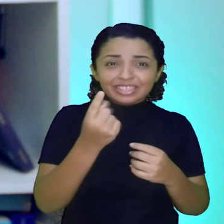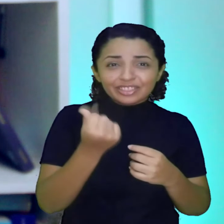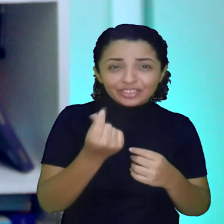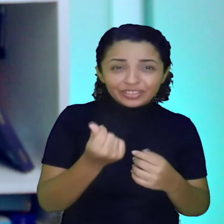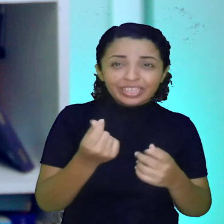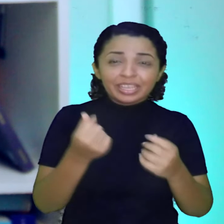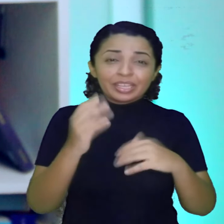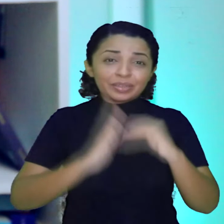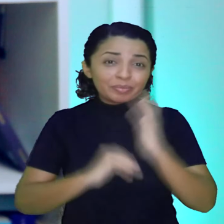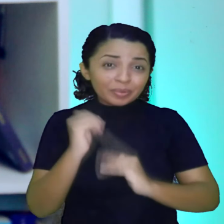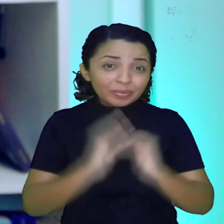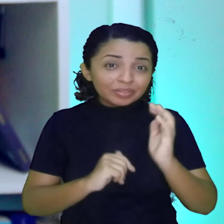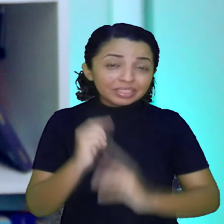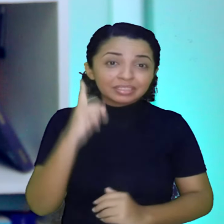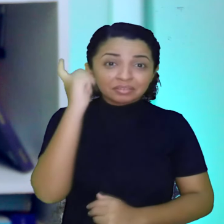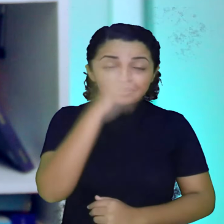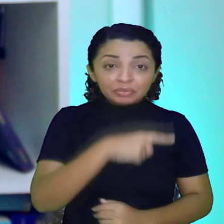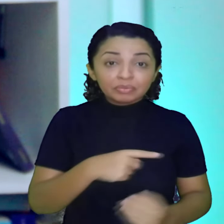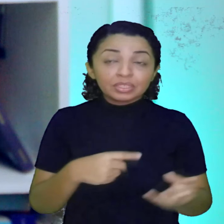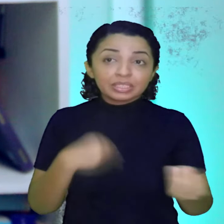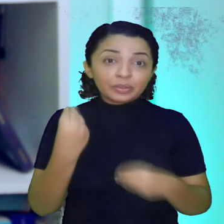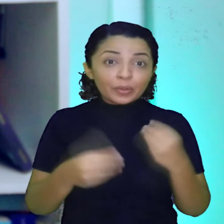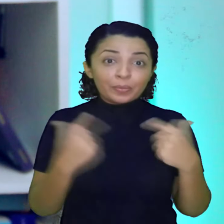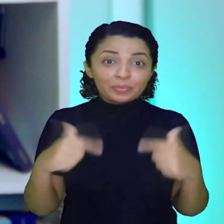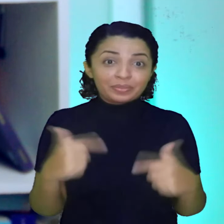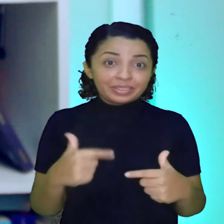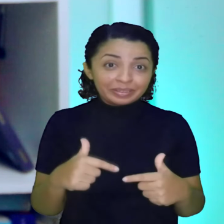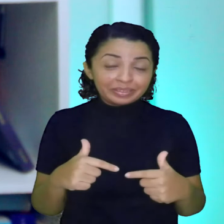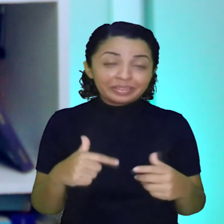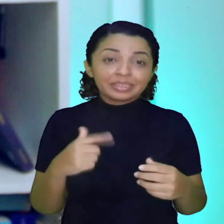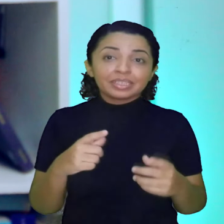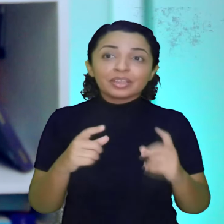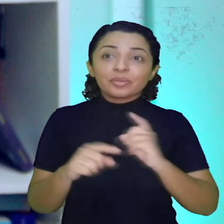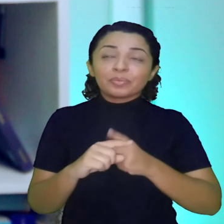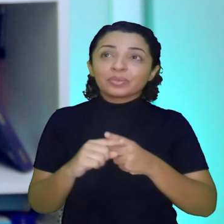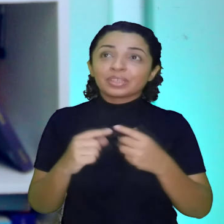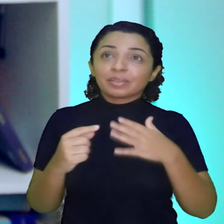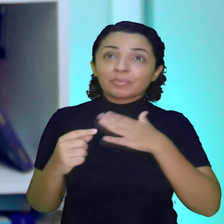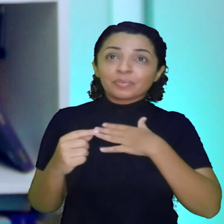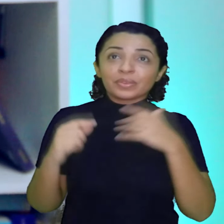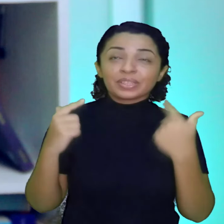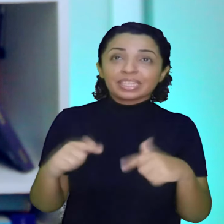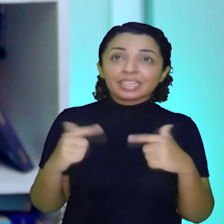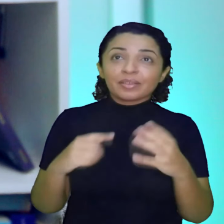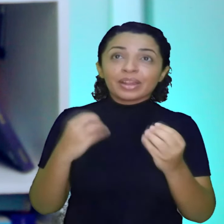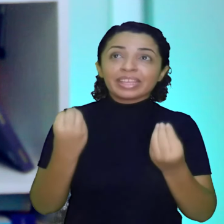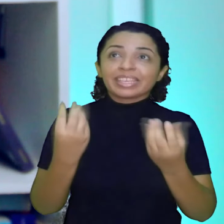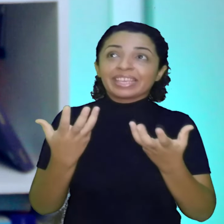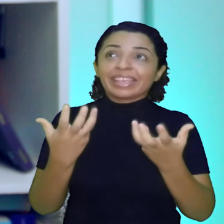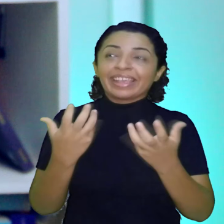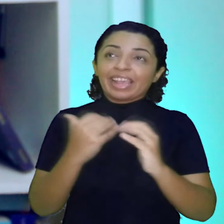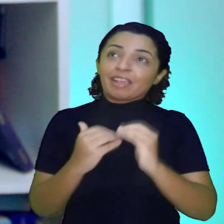própria profissão dela, com os conceitos que ela vai levantando diante do próprio trabalho dela, conceitos de uma